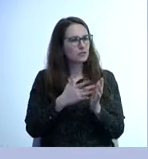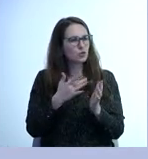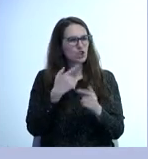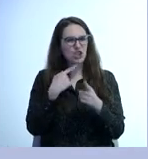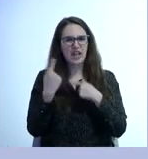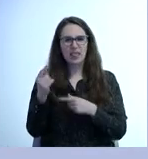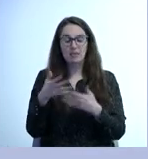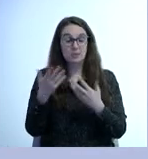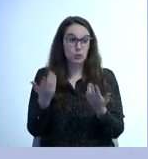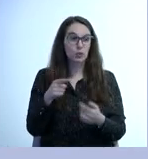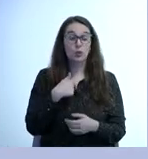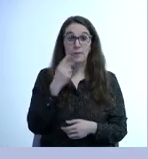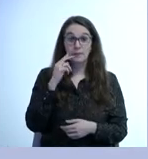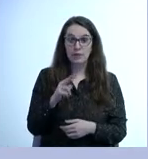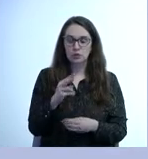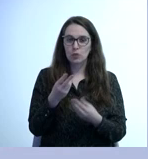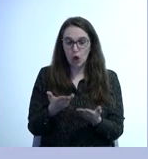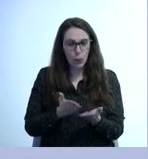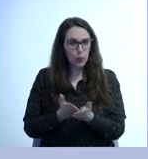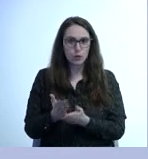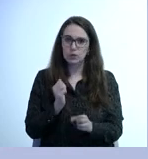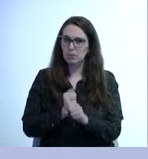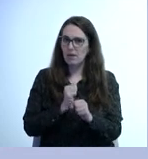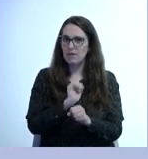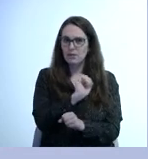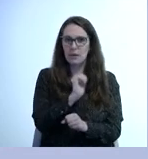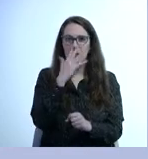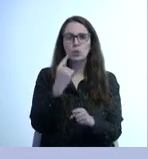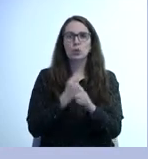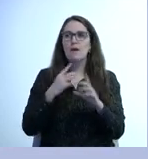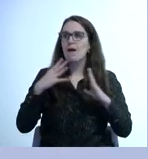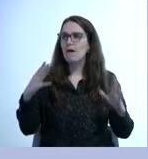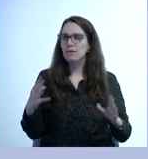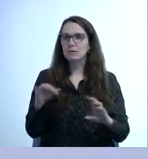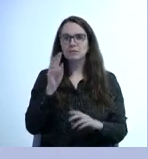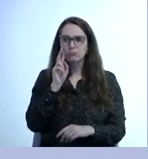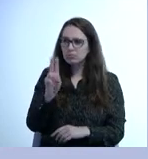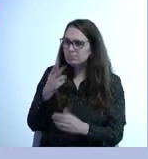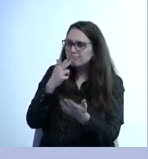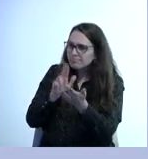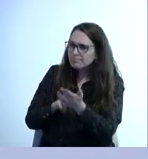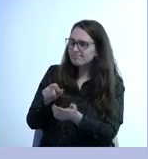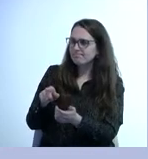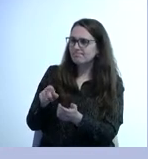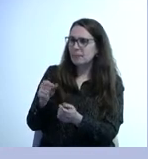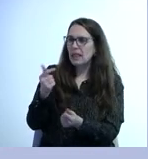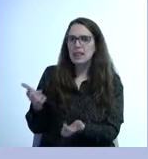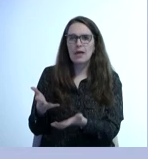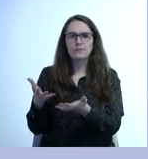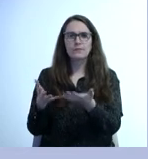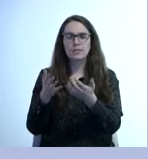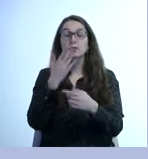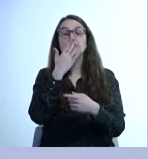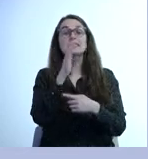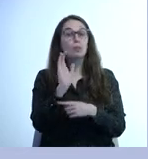e que eu vejo muito presente na tua obra, e eu acho que um dos últimos exemplos em que isso vai quase à exaustão,